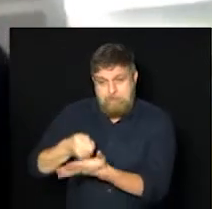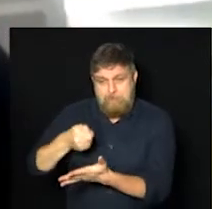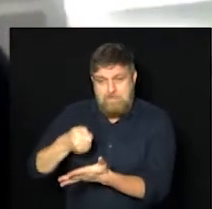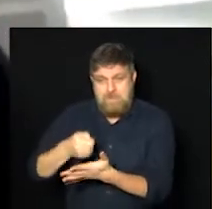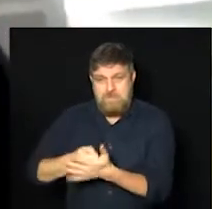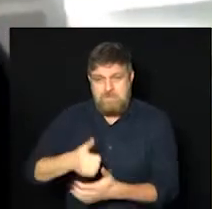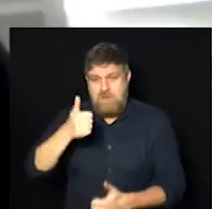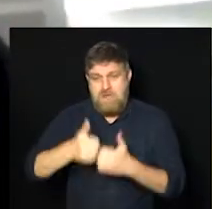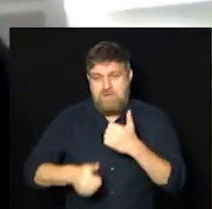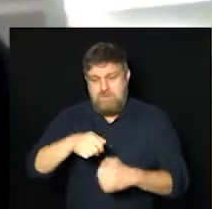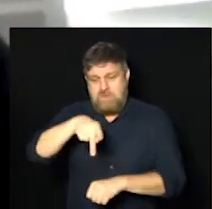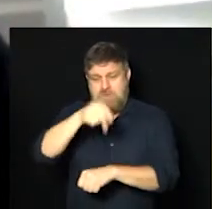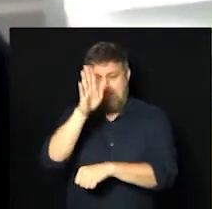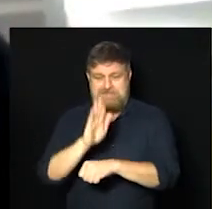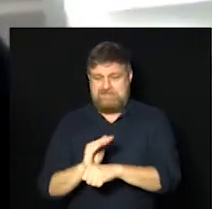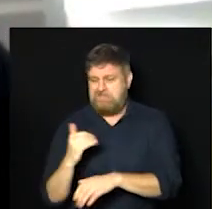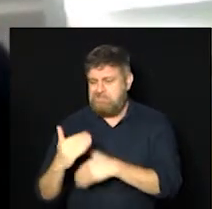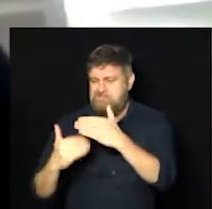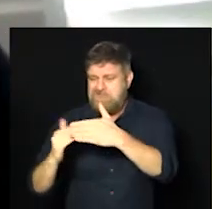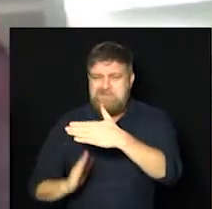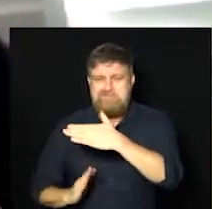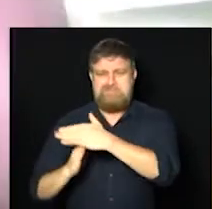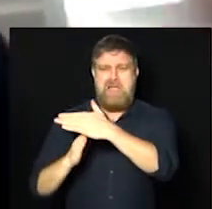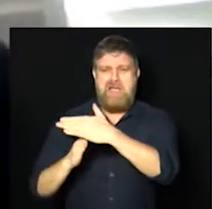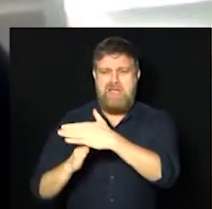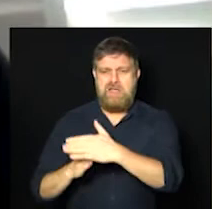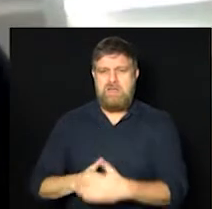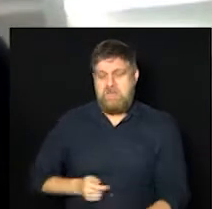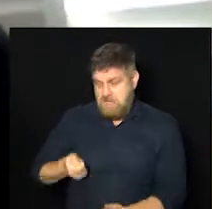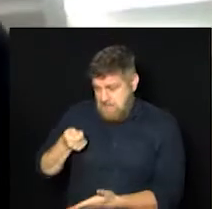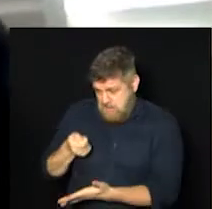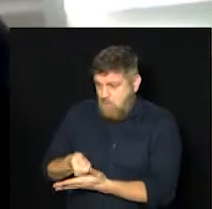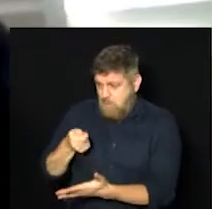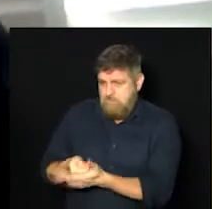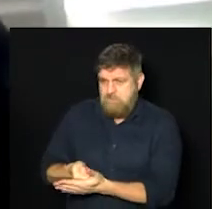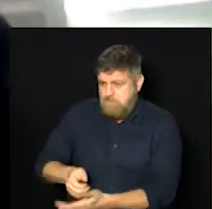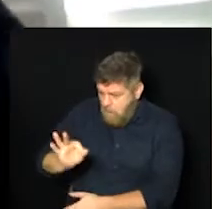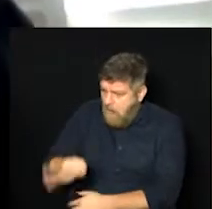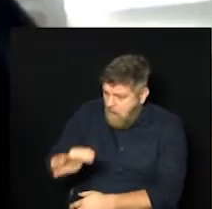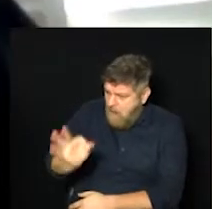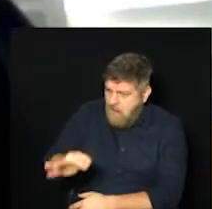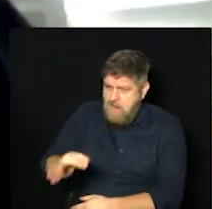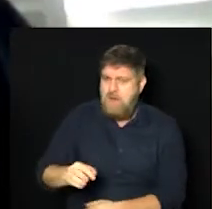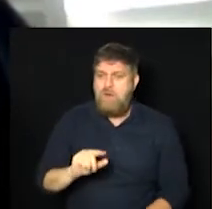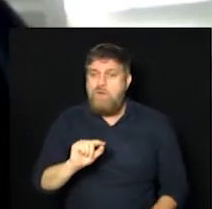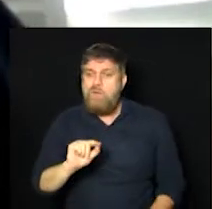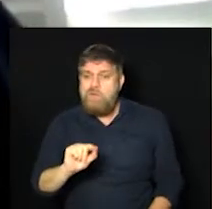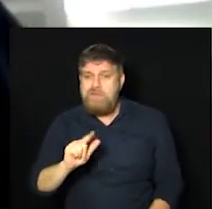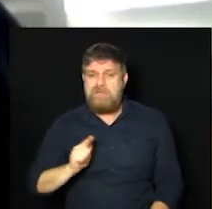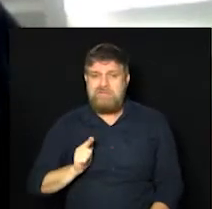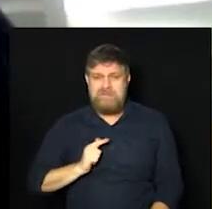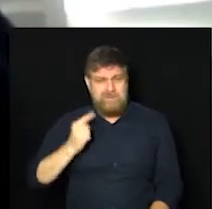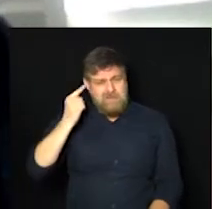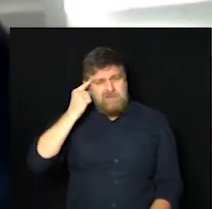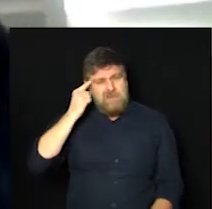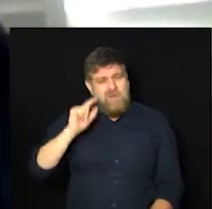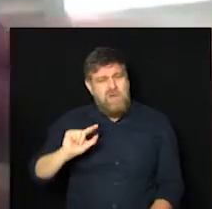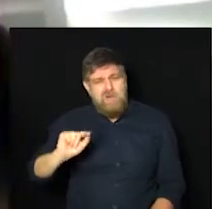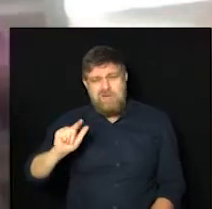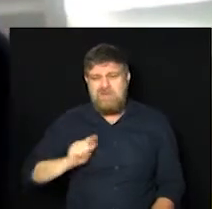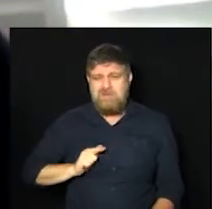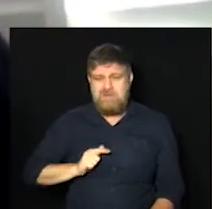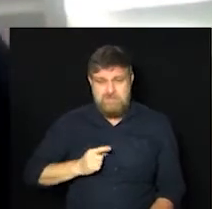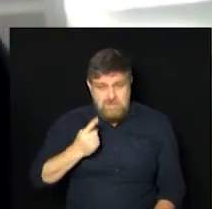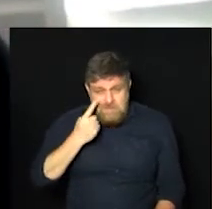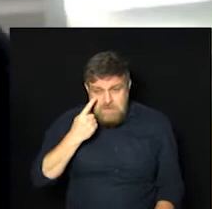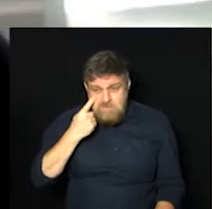Brasil não tem condição de se desenvolver, isso eu te afirmo com toda certeza, você entendeu? Em que pese isso, aí você viu